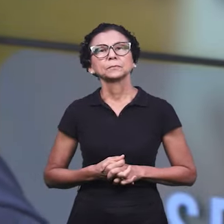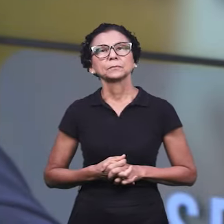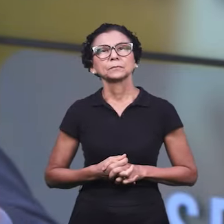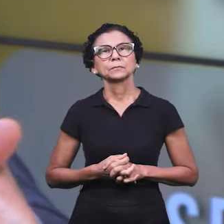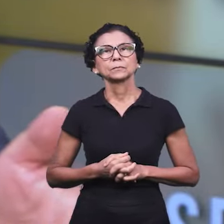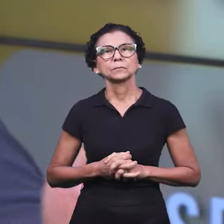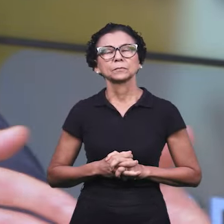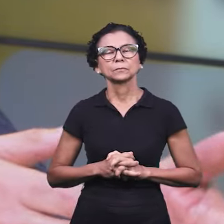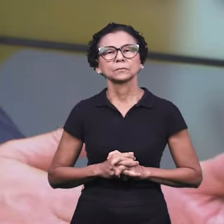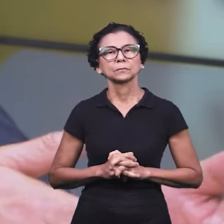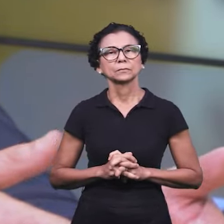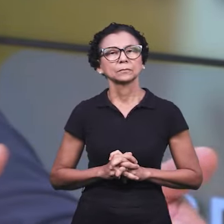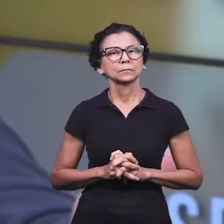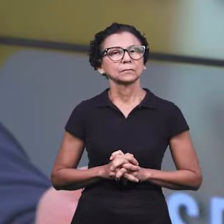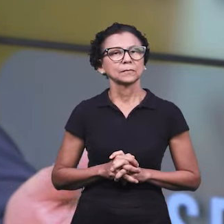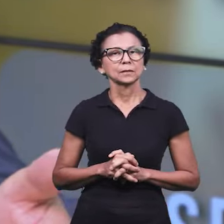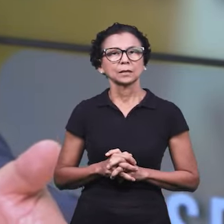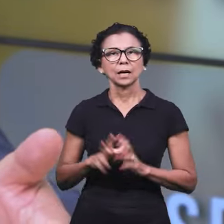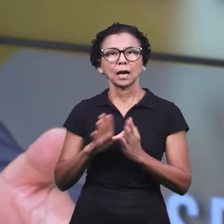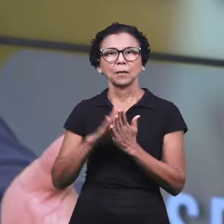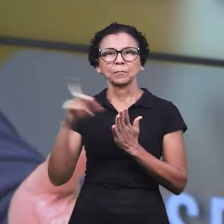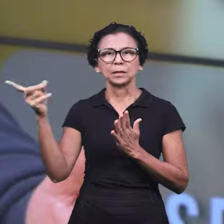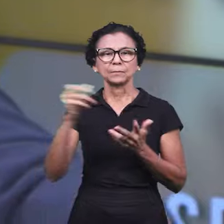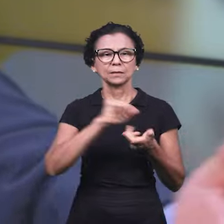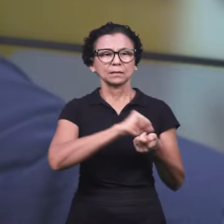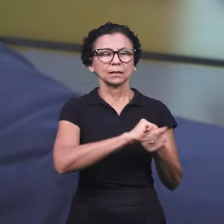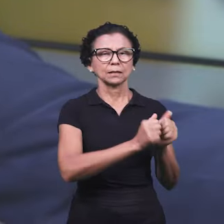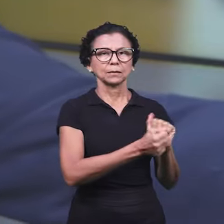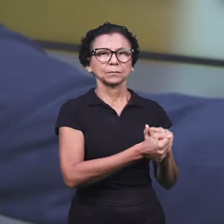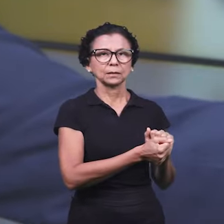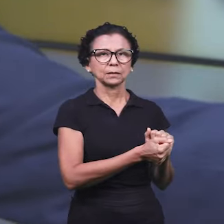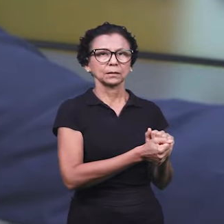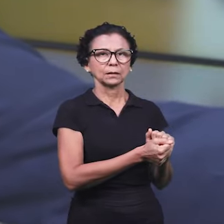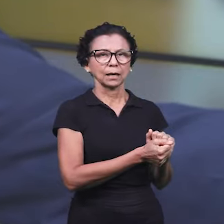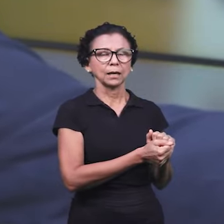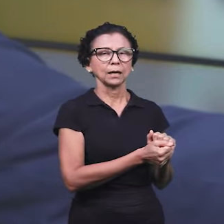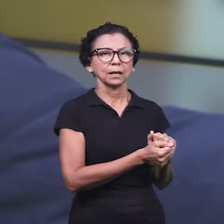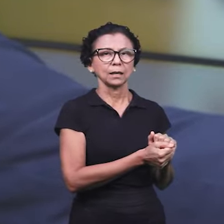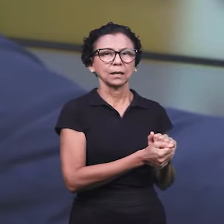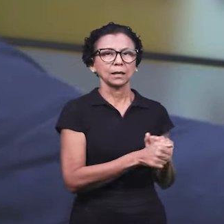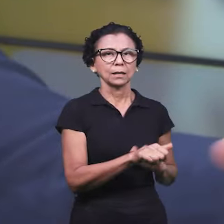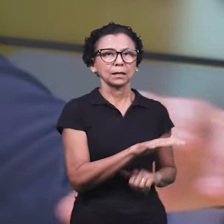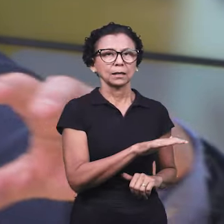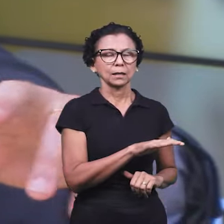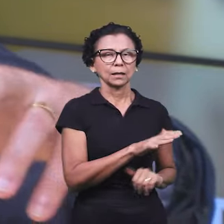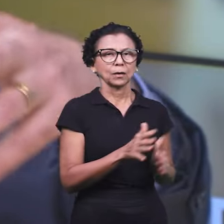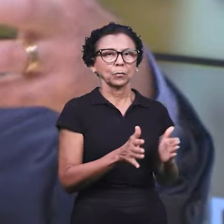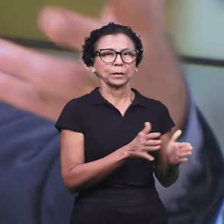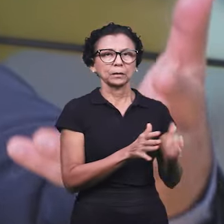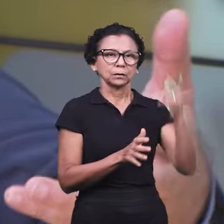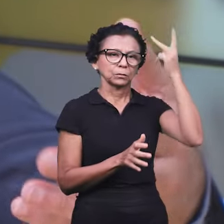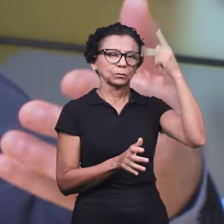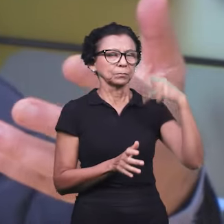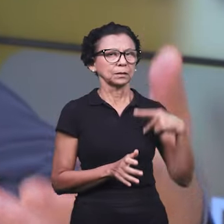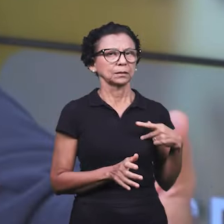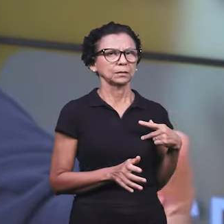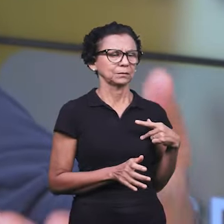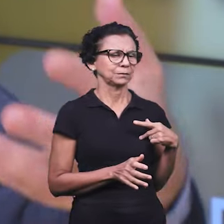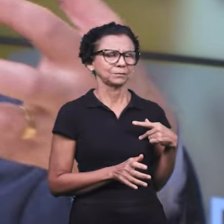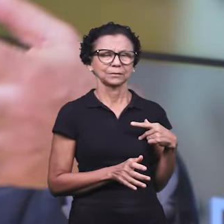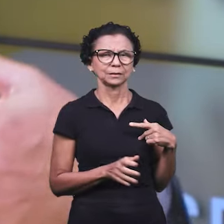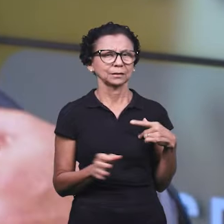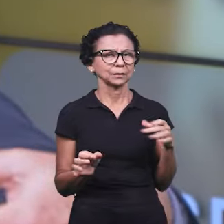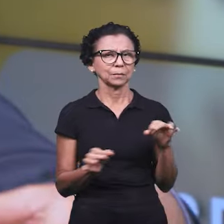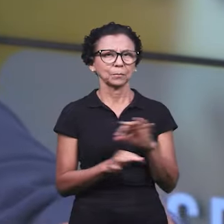se adequando ao nosso Cronos né ela tá acima disso ela veio